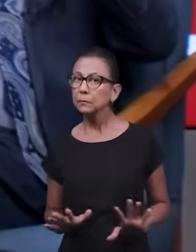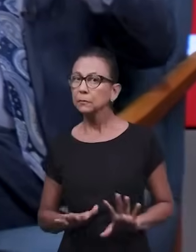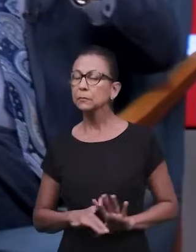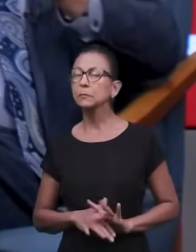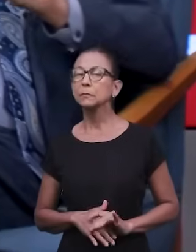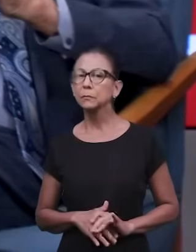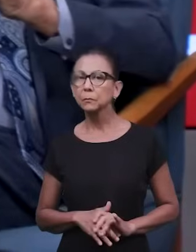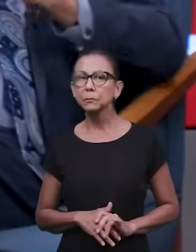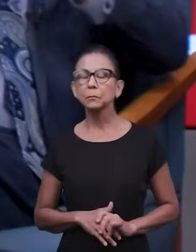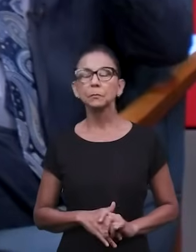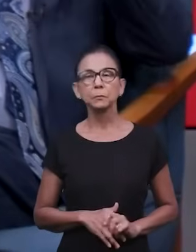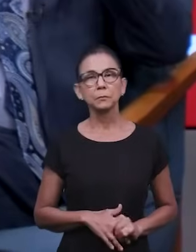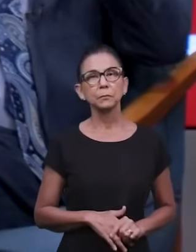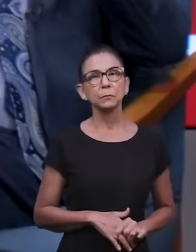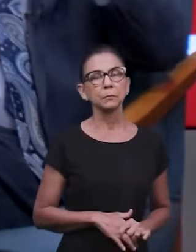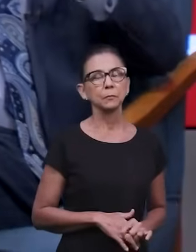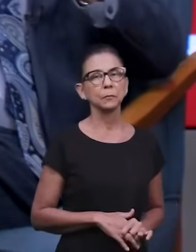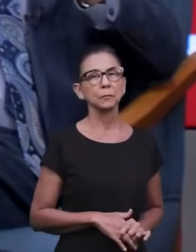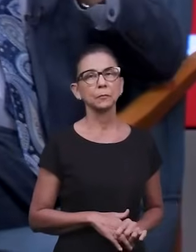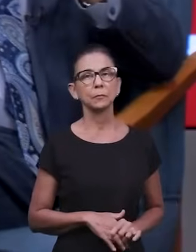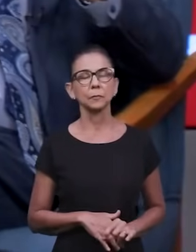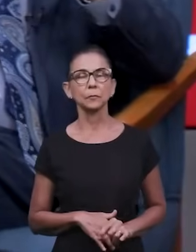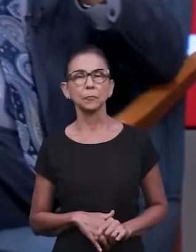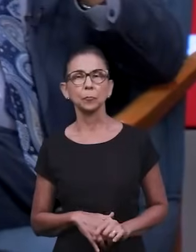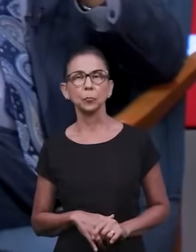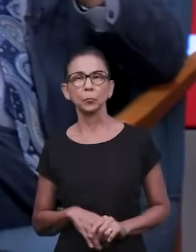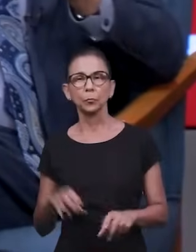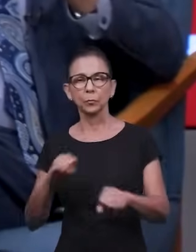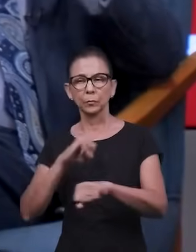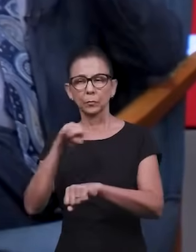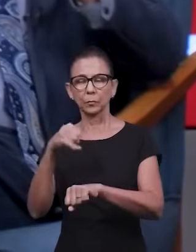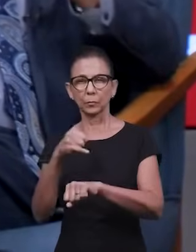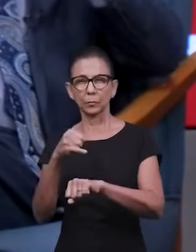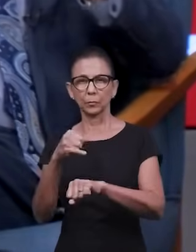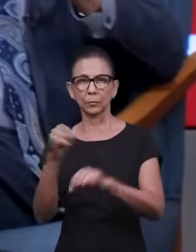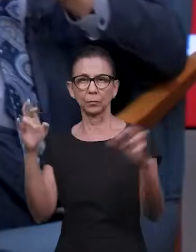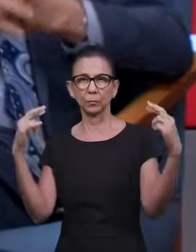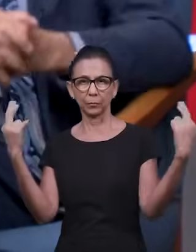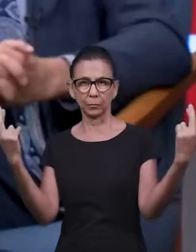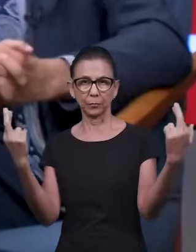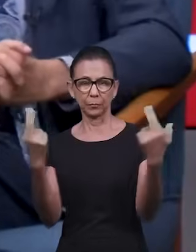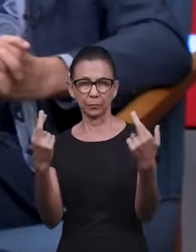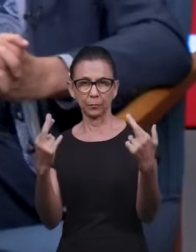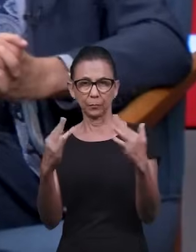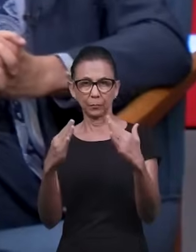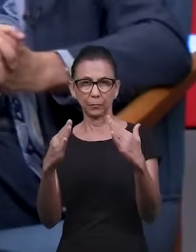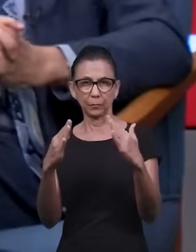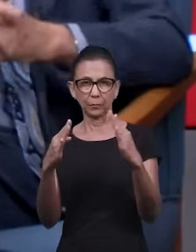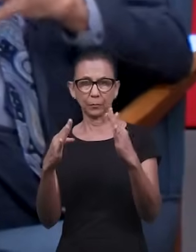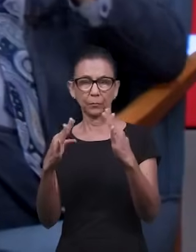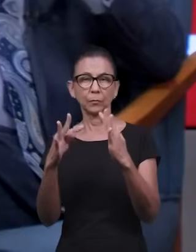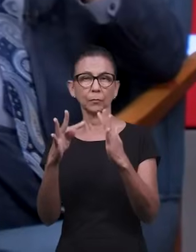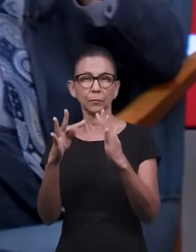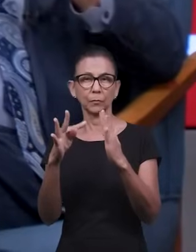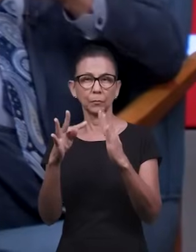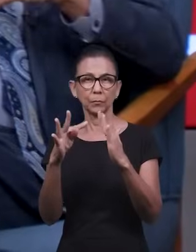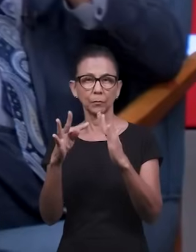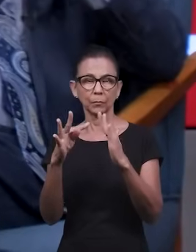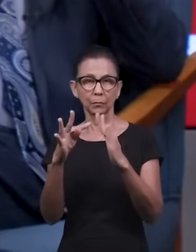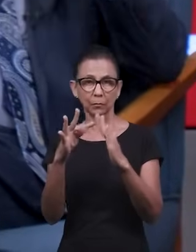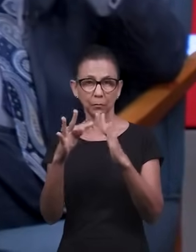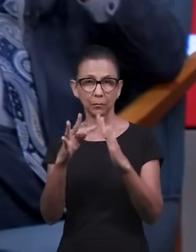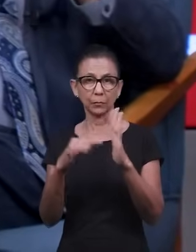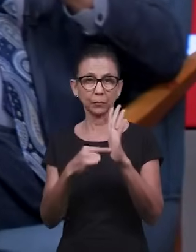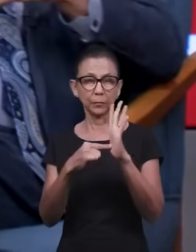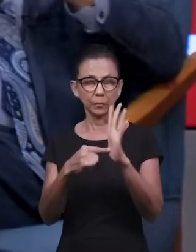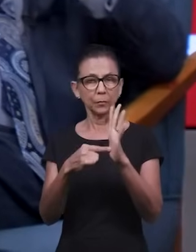isso está muito claro o Concílio de Jerusalém no capítulo 15 de Atos mostra exatamente a importância disso dessa integração